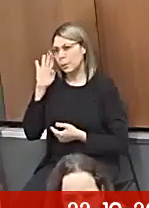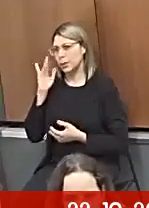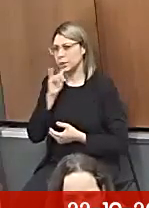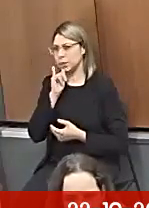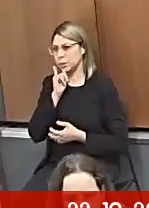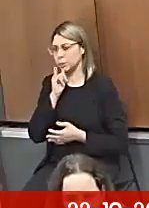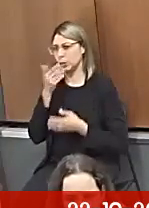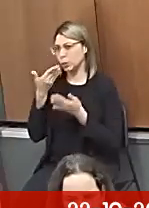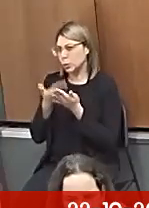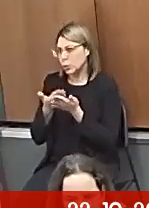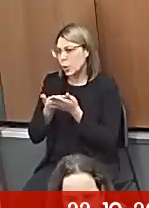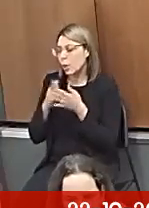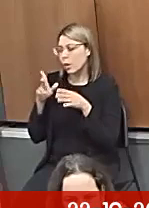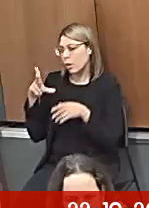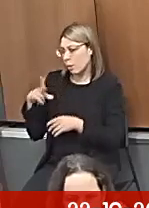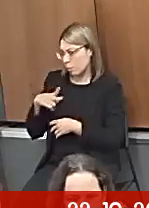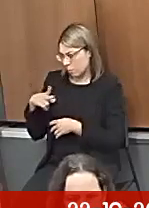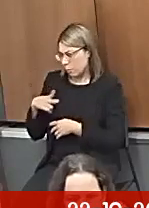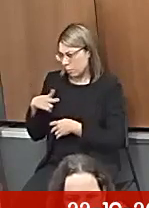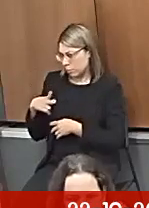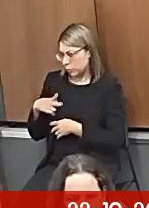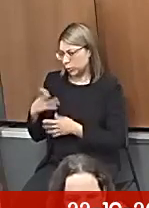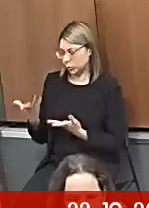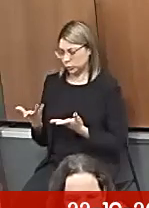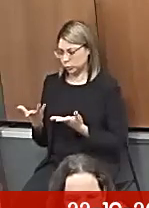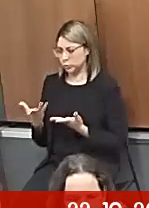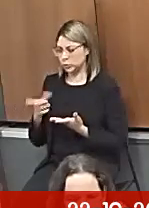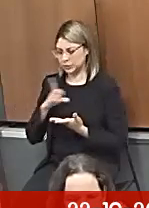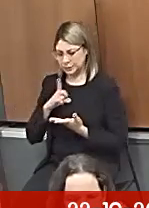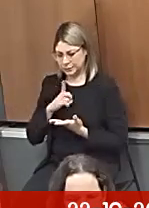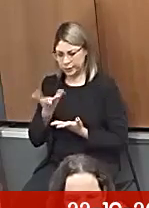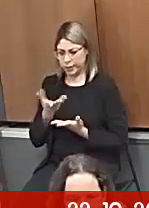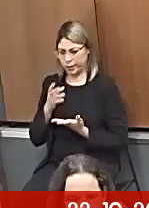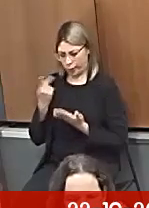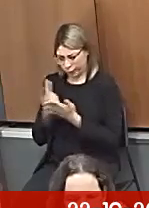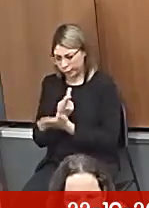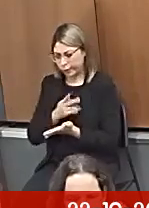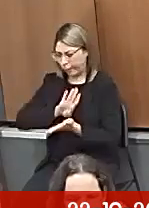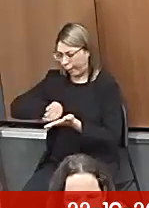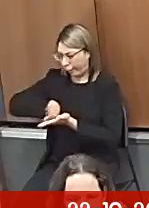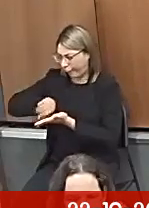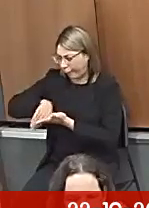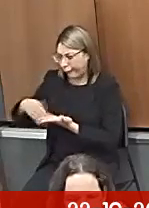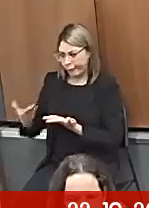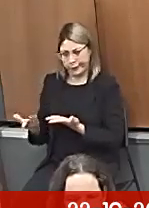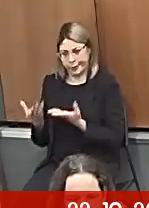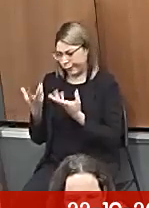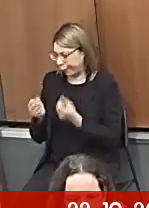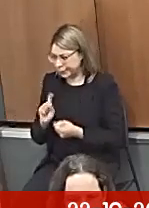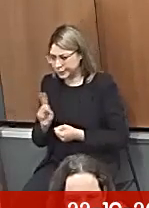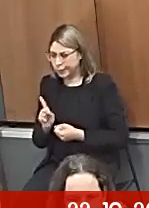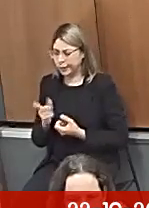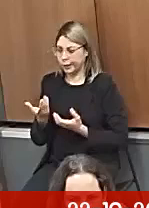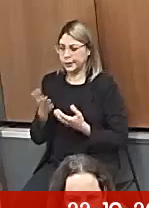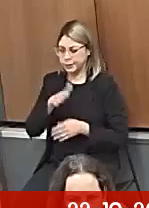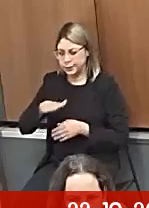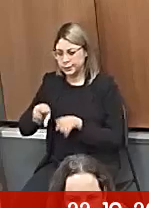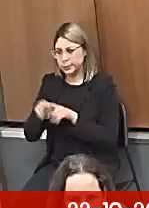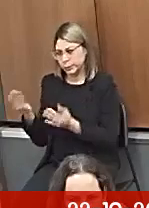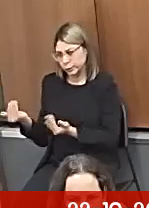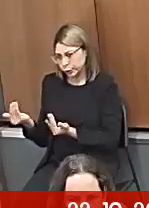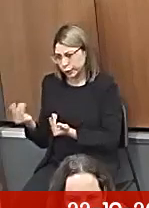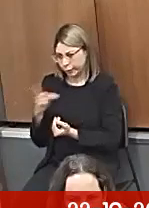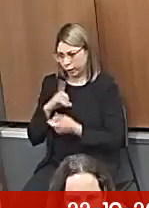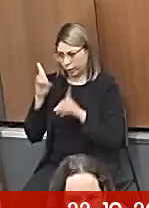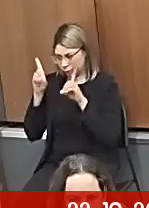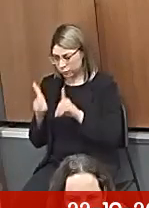exemplo, nas escolas particulares, né, que vem fazendo esse movimento de exclusão dessas crianças e adolescentes com deficiência,